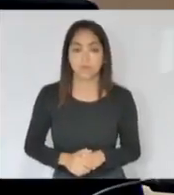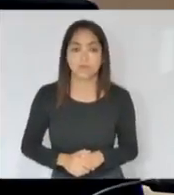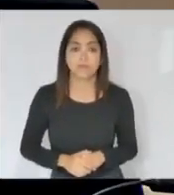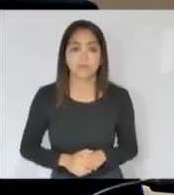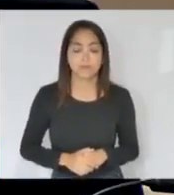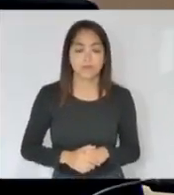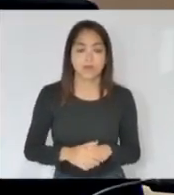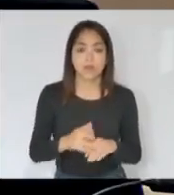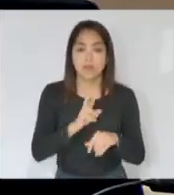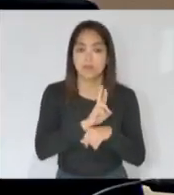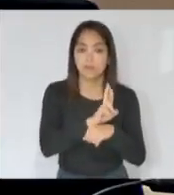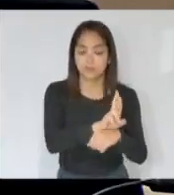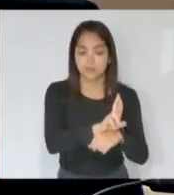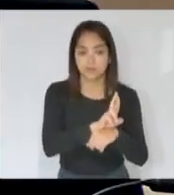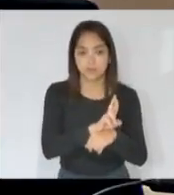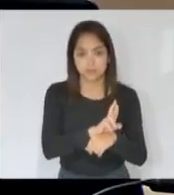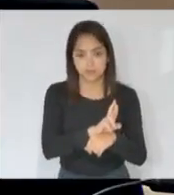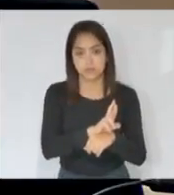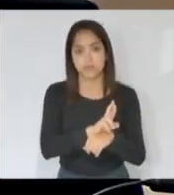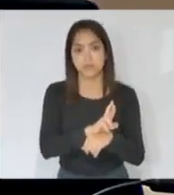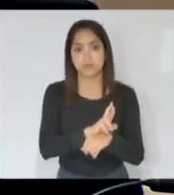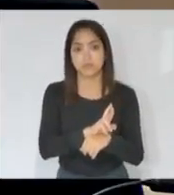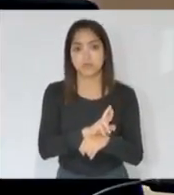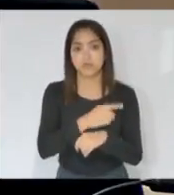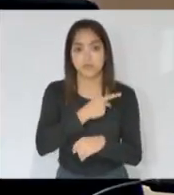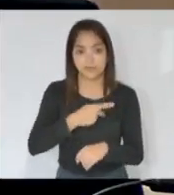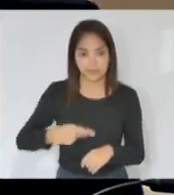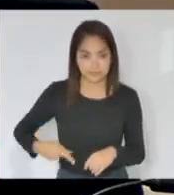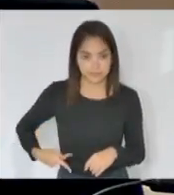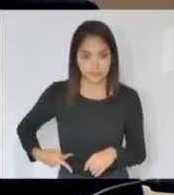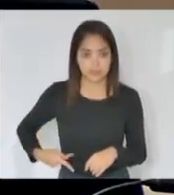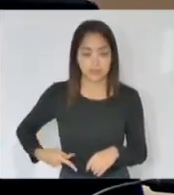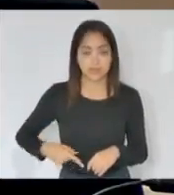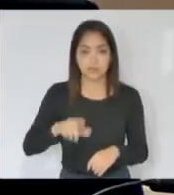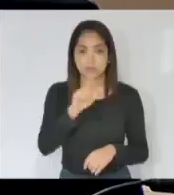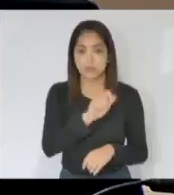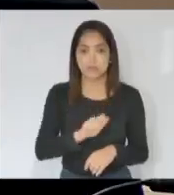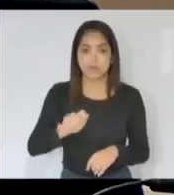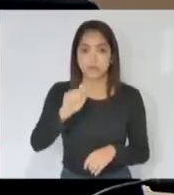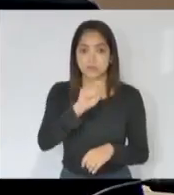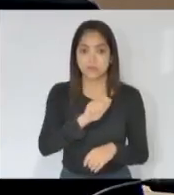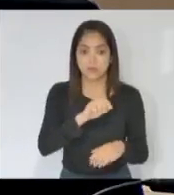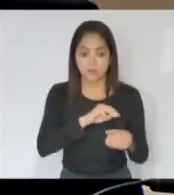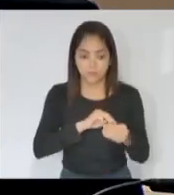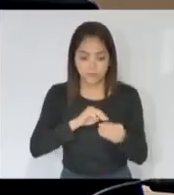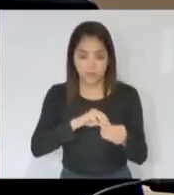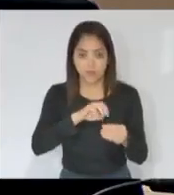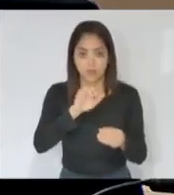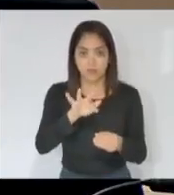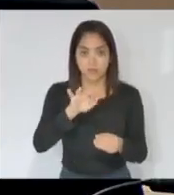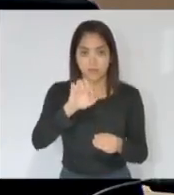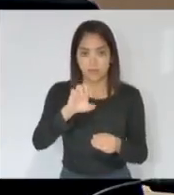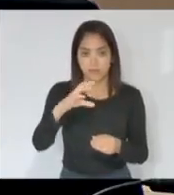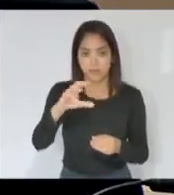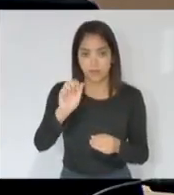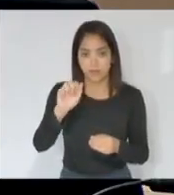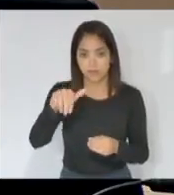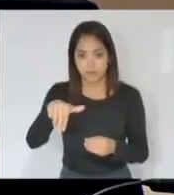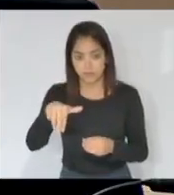Neste ato, representando o excelentíssimo senhor presidente da Federação Catarinense de Municípios FECAM, Juarez